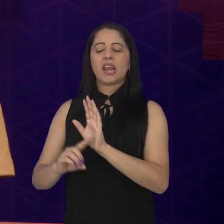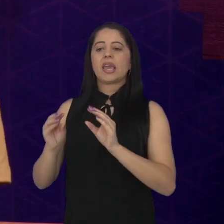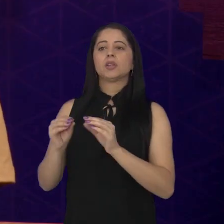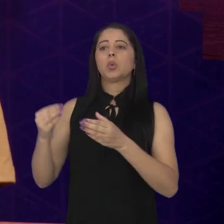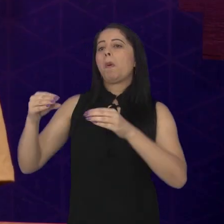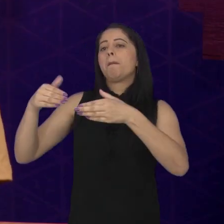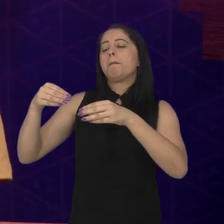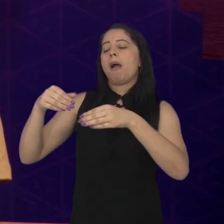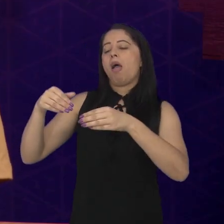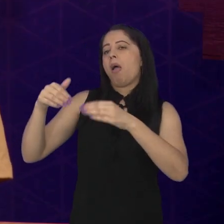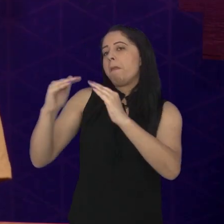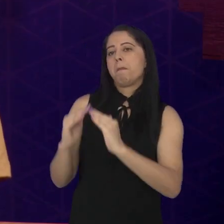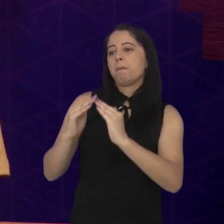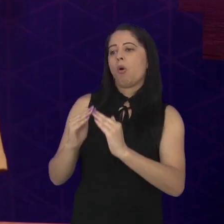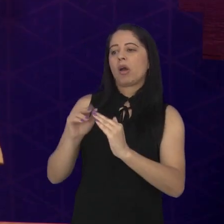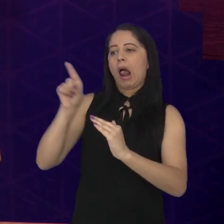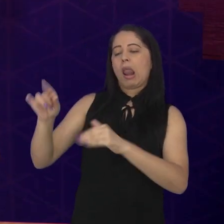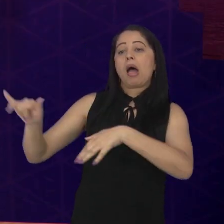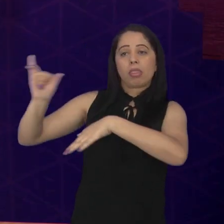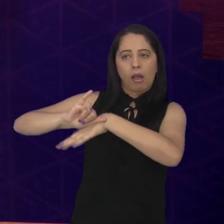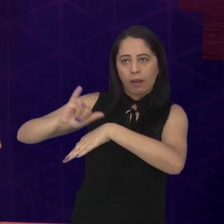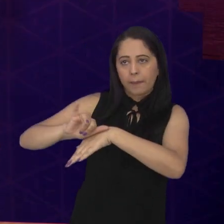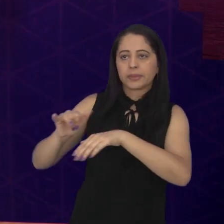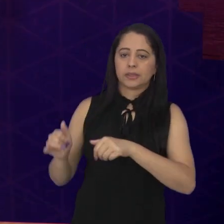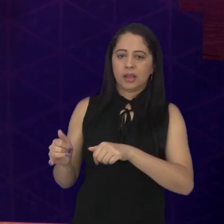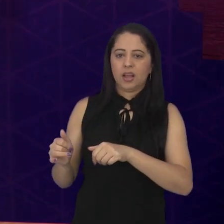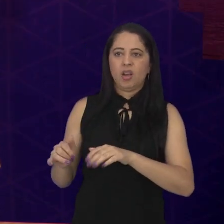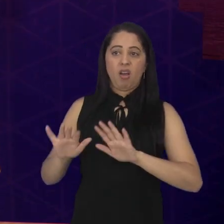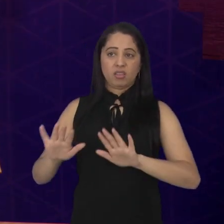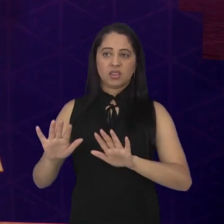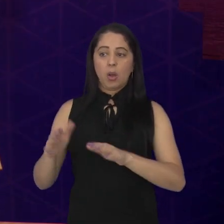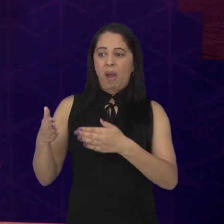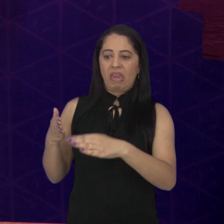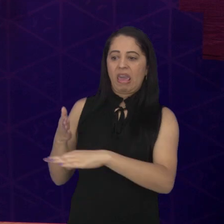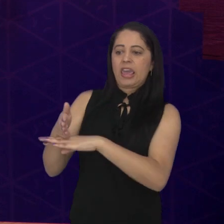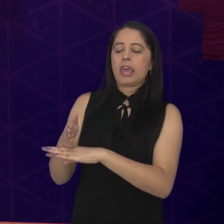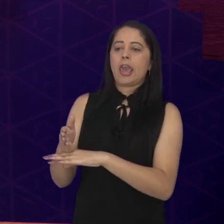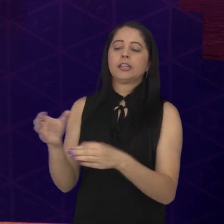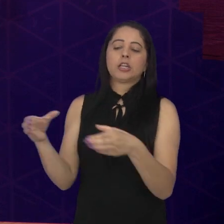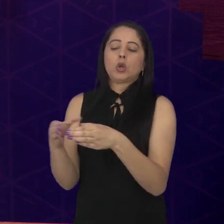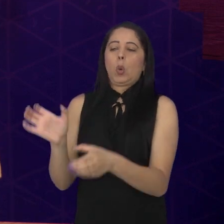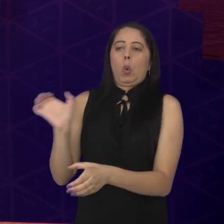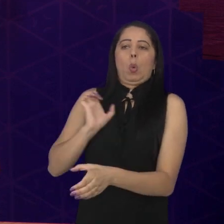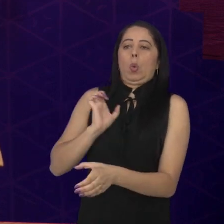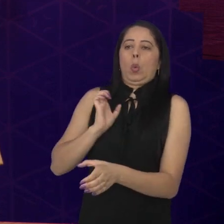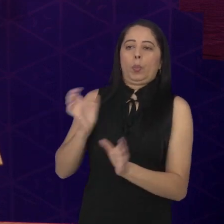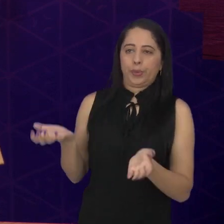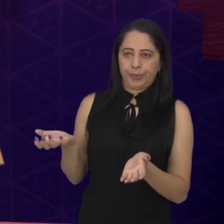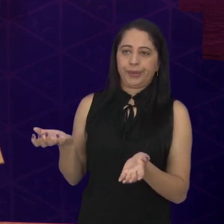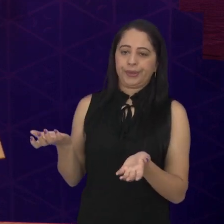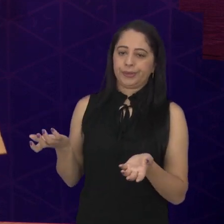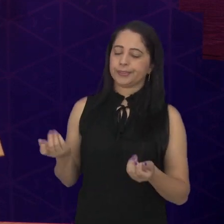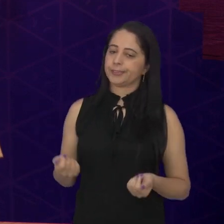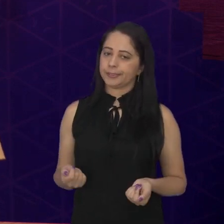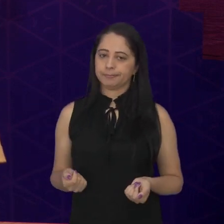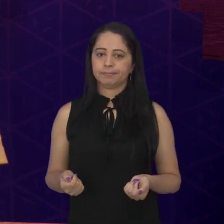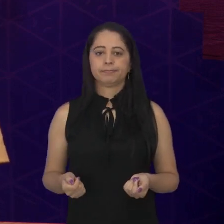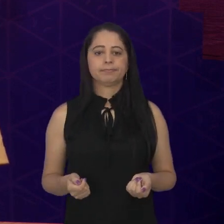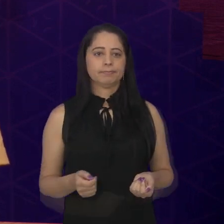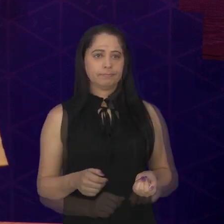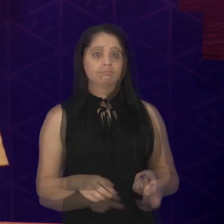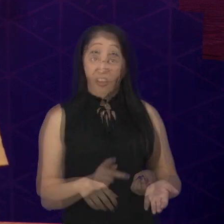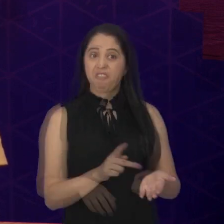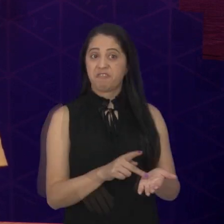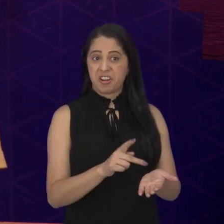tem direito a viver na capital, né? E aí faz parte desse seleto grupo de pessoas ricas e